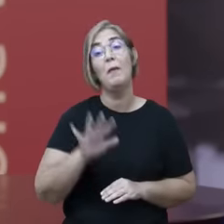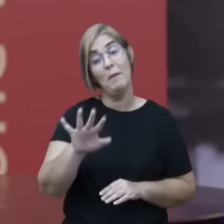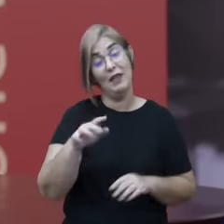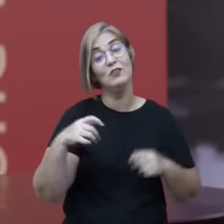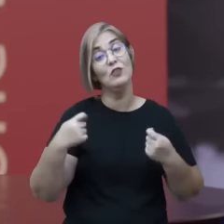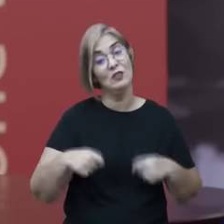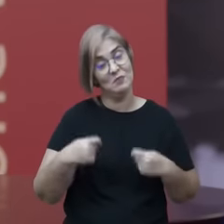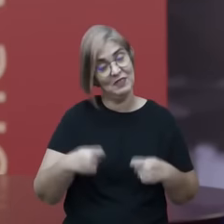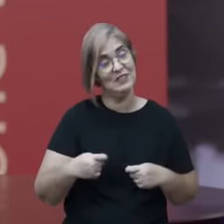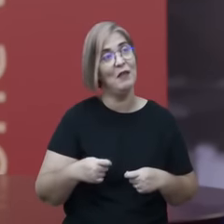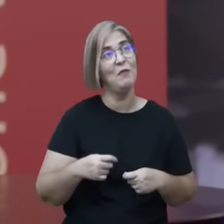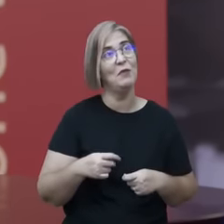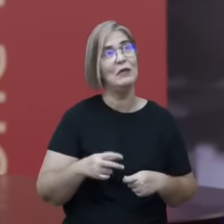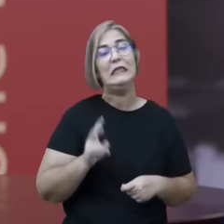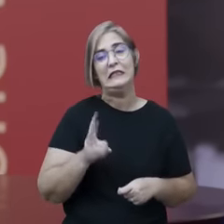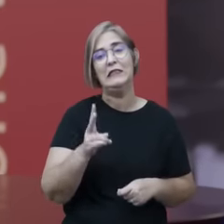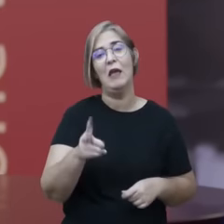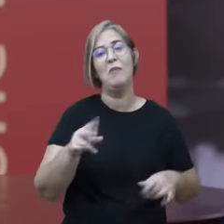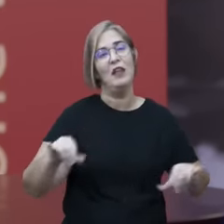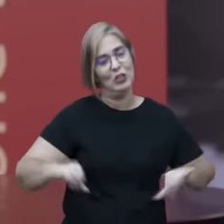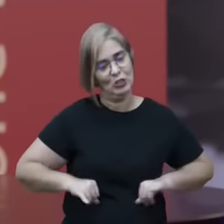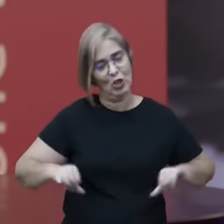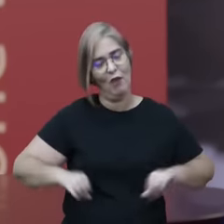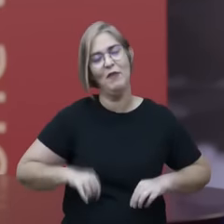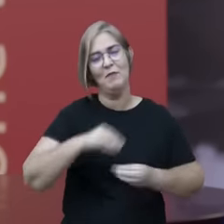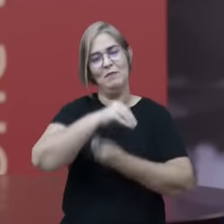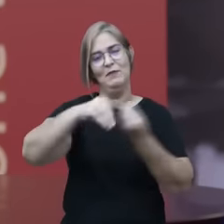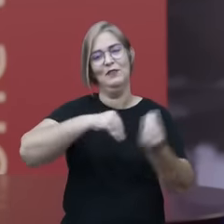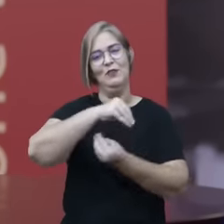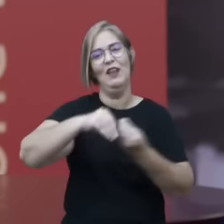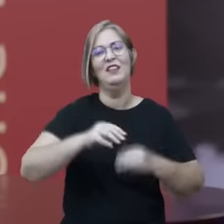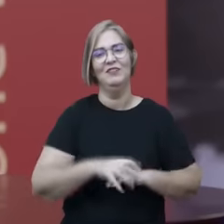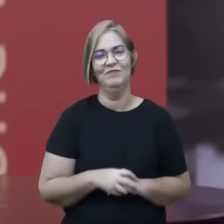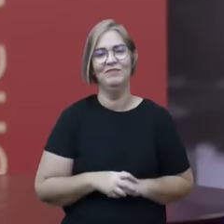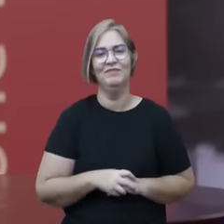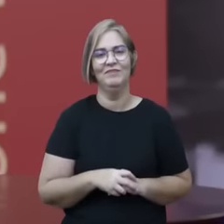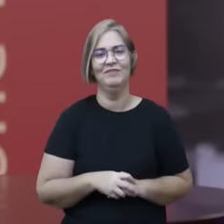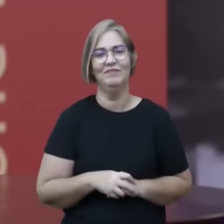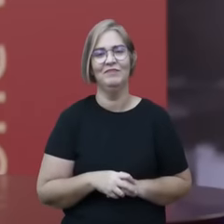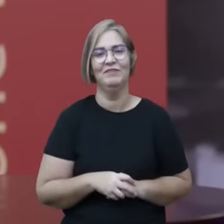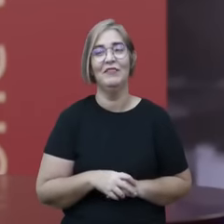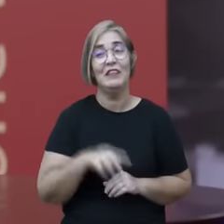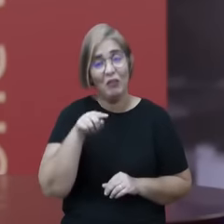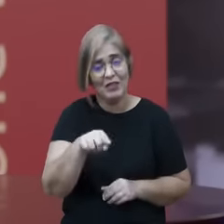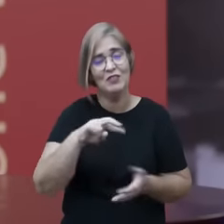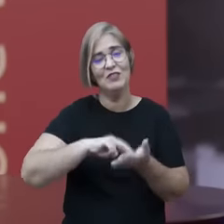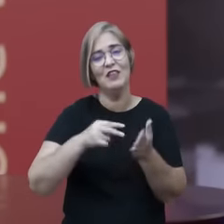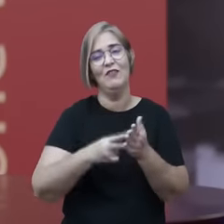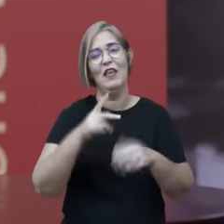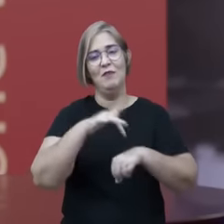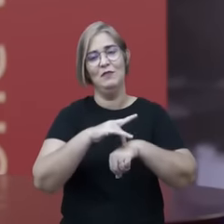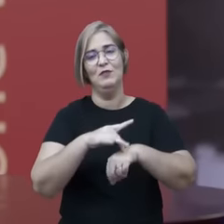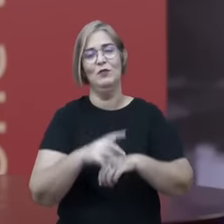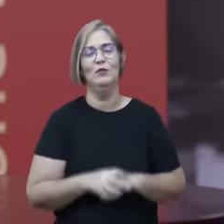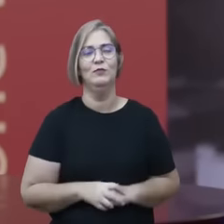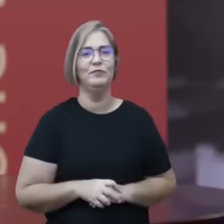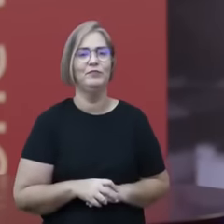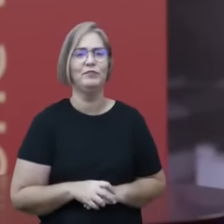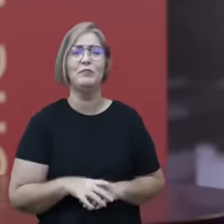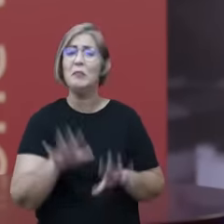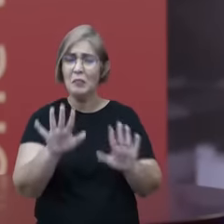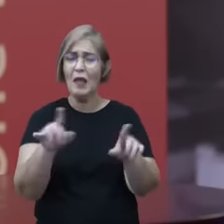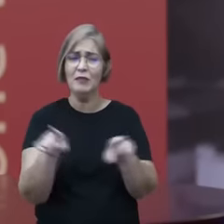fracassamos. E é justamente esse isso que manifesta o absurdo, né? Agora, com relação também às paixões,